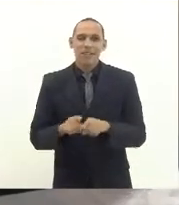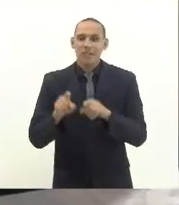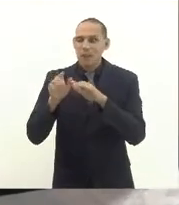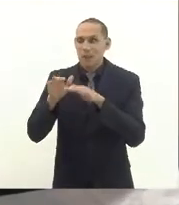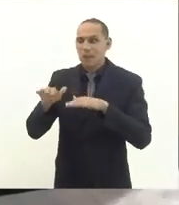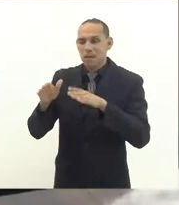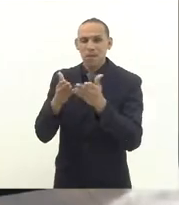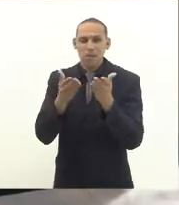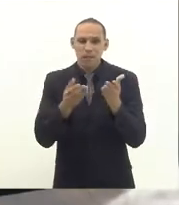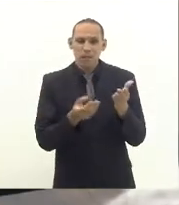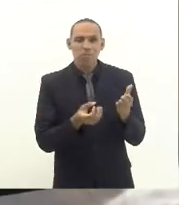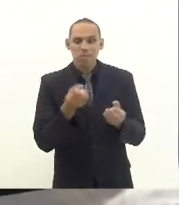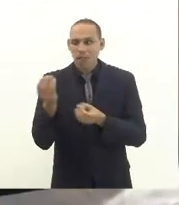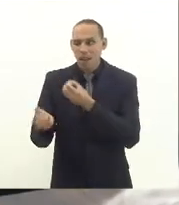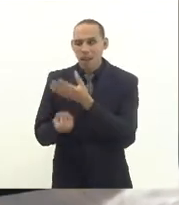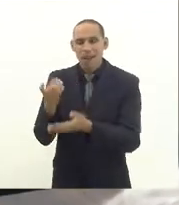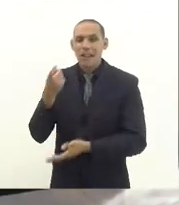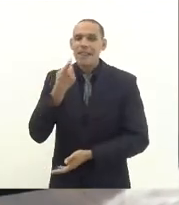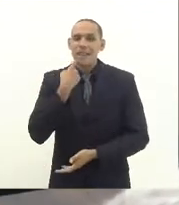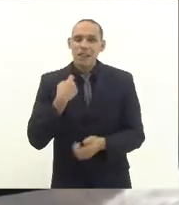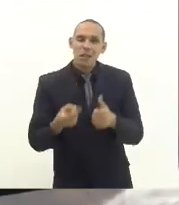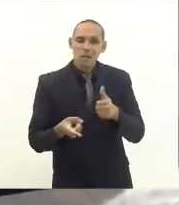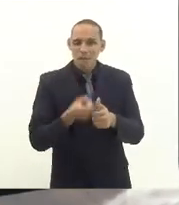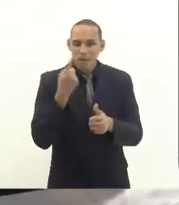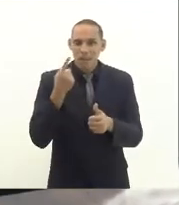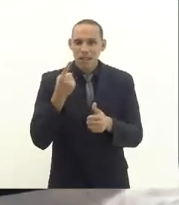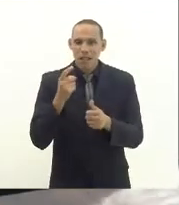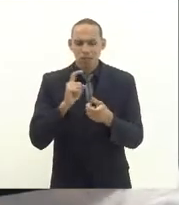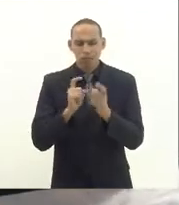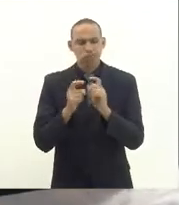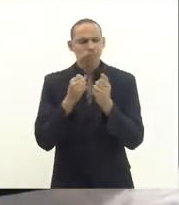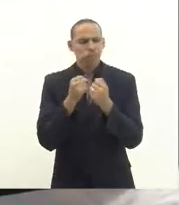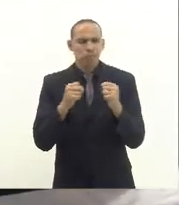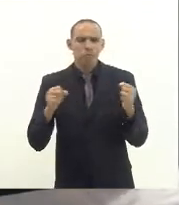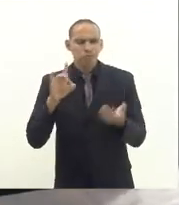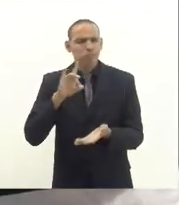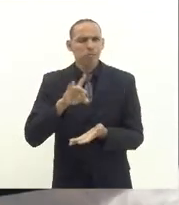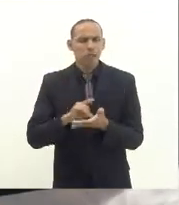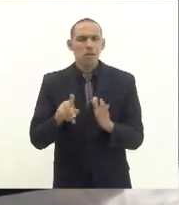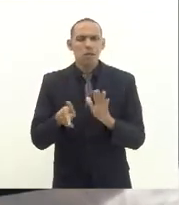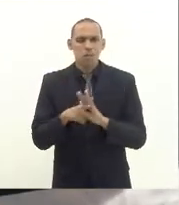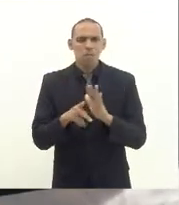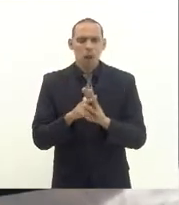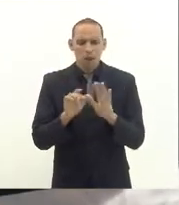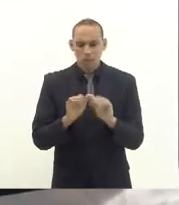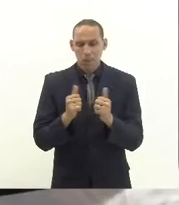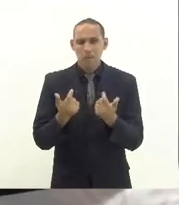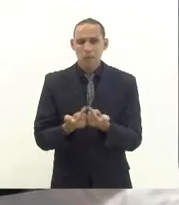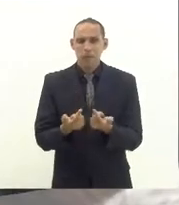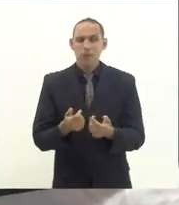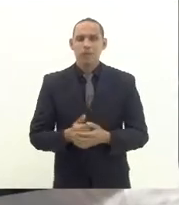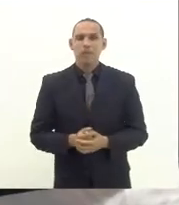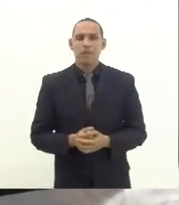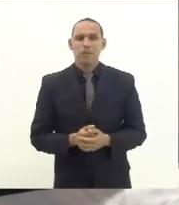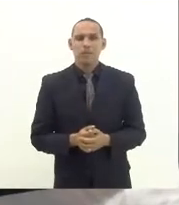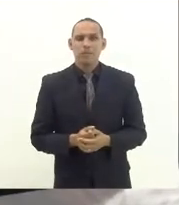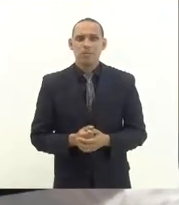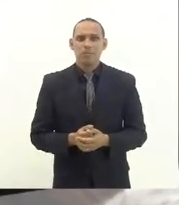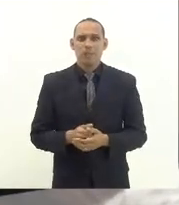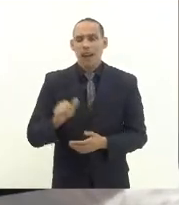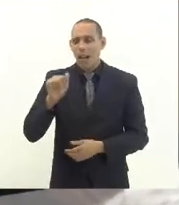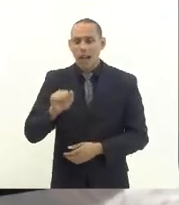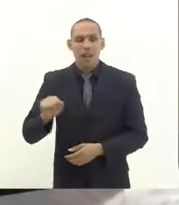nossa população primeiro na sexta-feira uma grande reunião oficial da Assembleia do Estado do Rio de Janeiro na